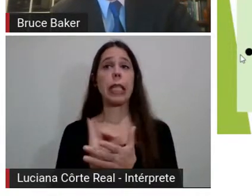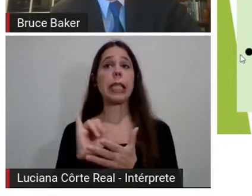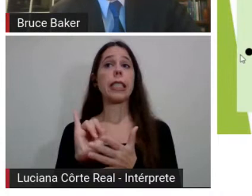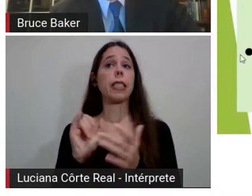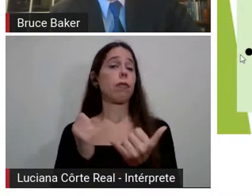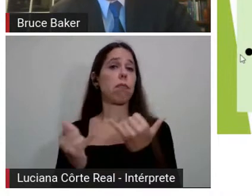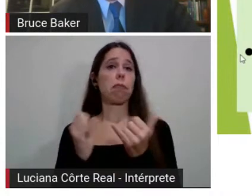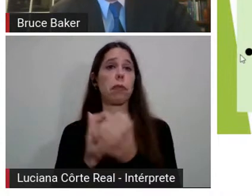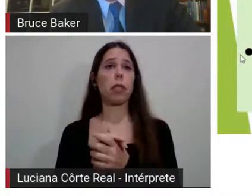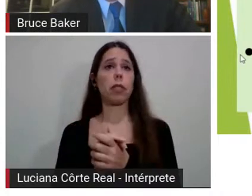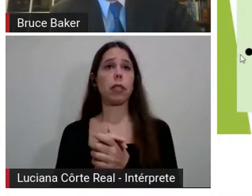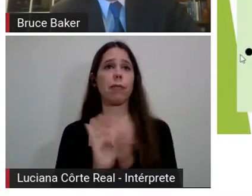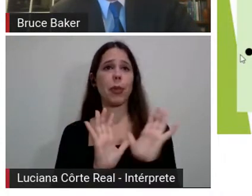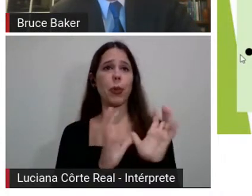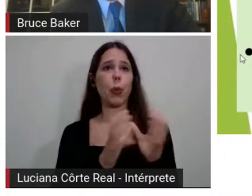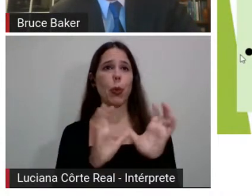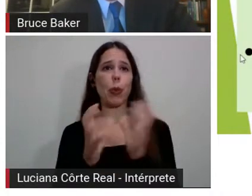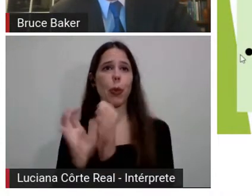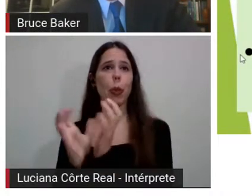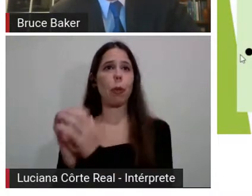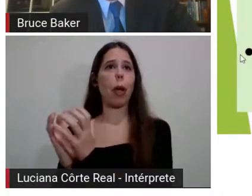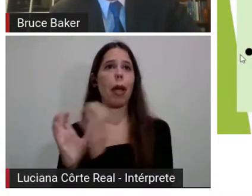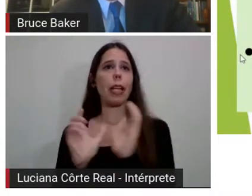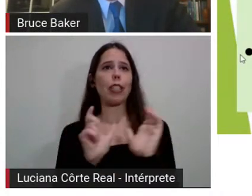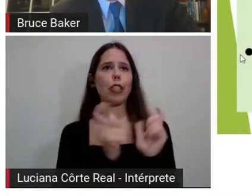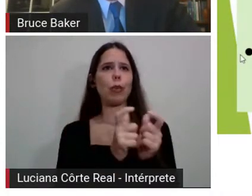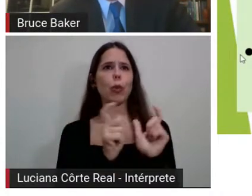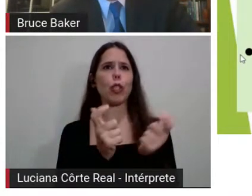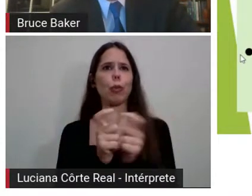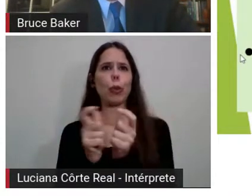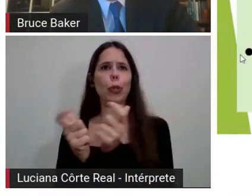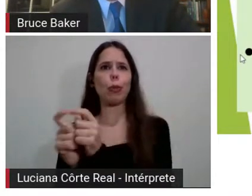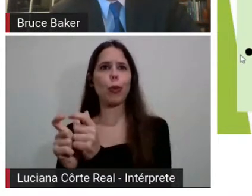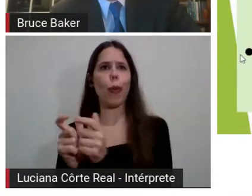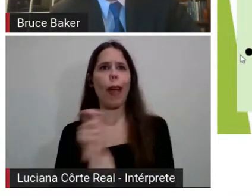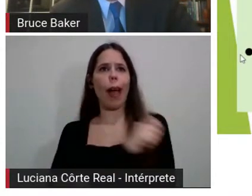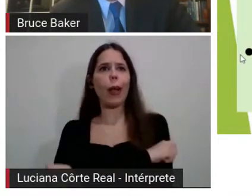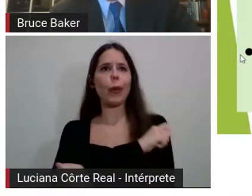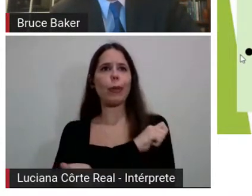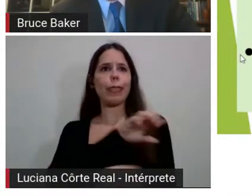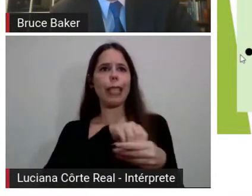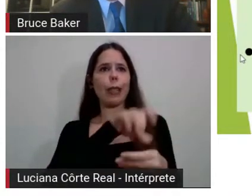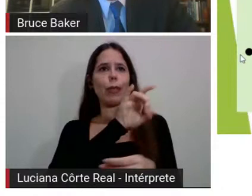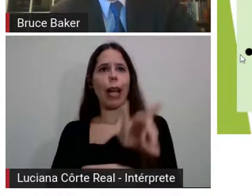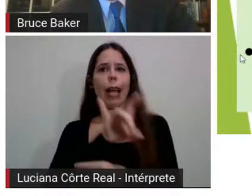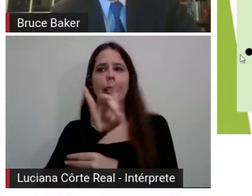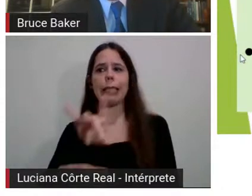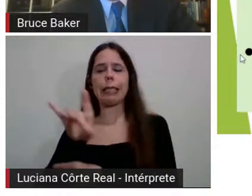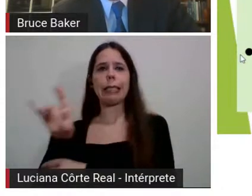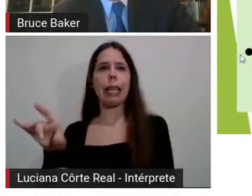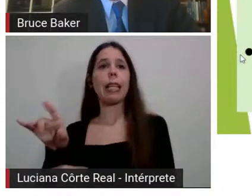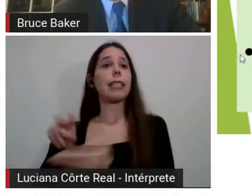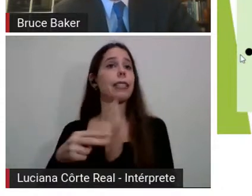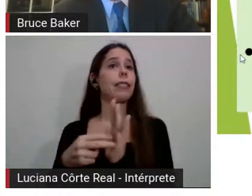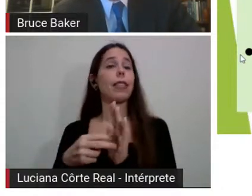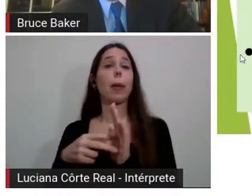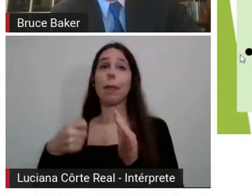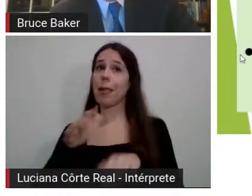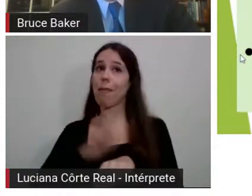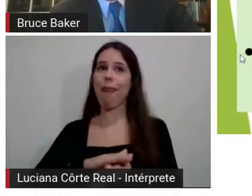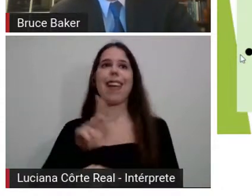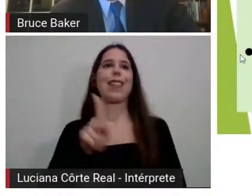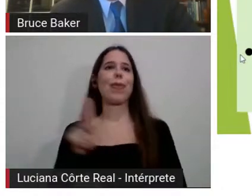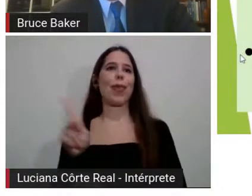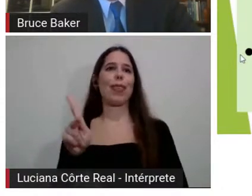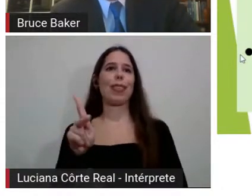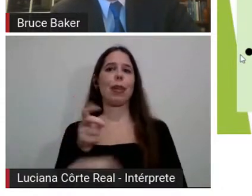tamanho das classes, eu preciso de mais professores. E isso implica em maior custo. Então, é um